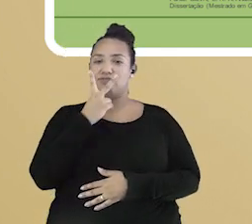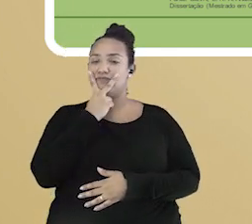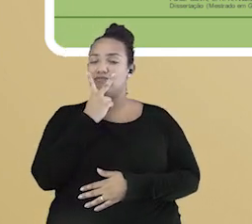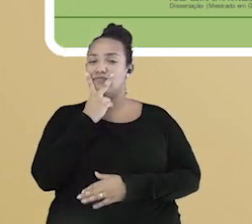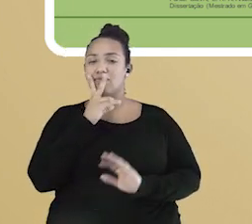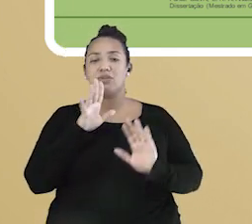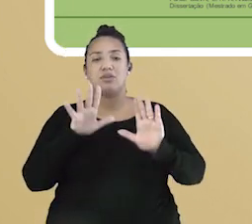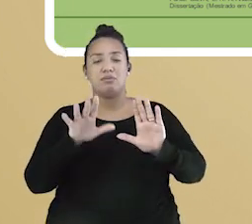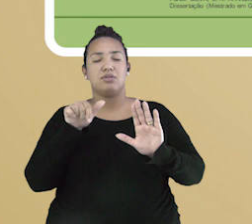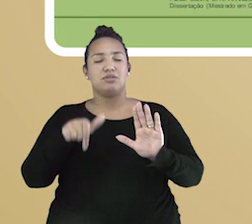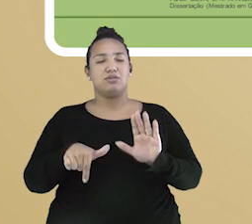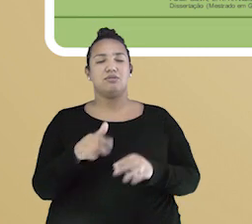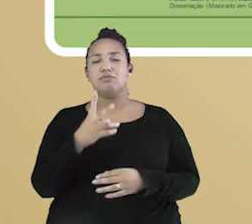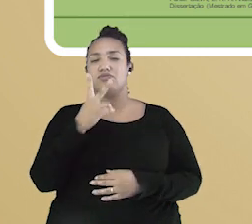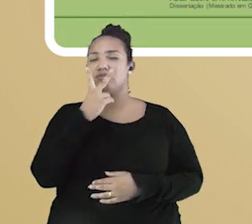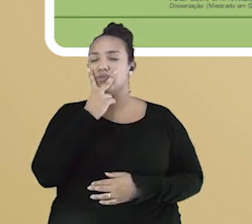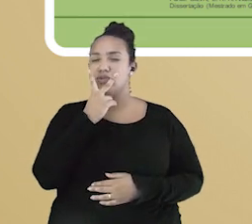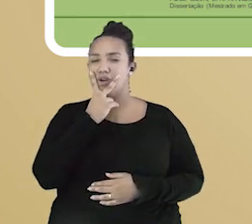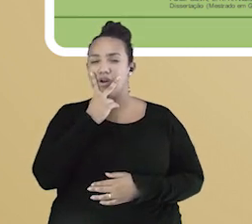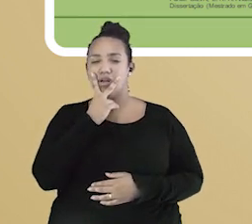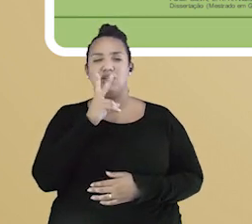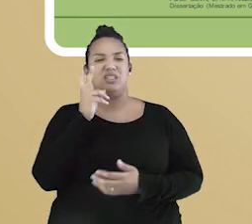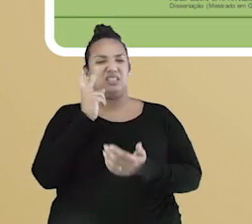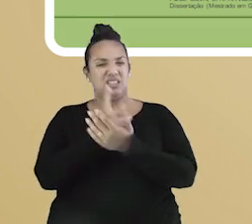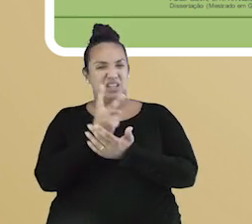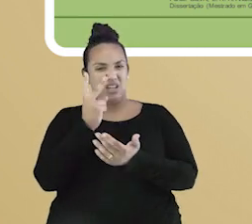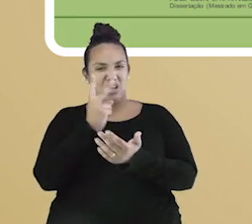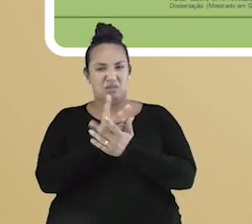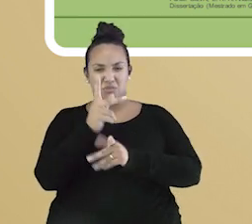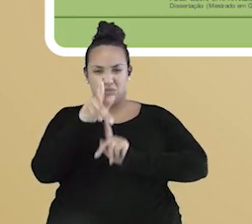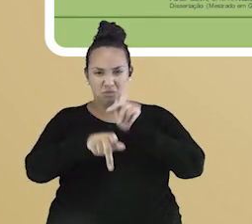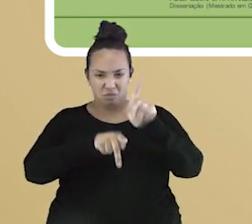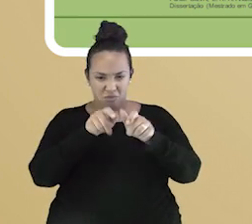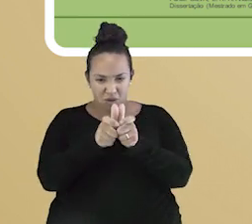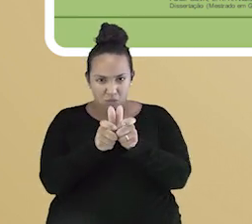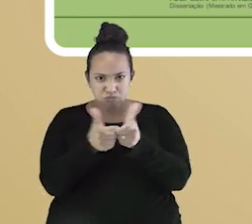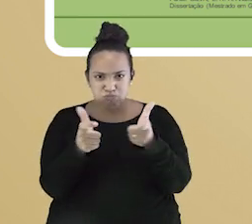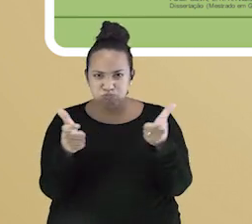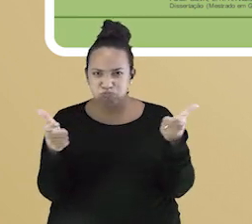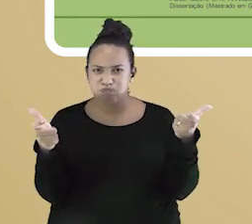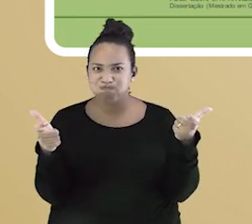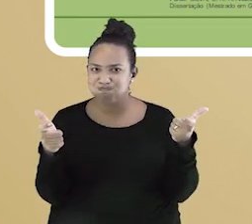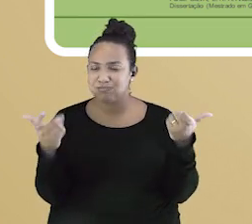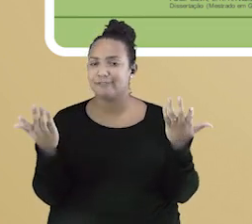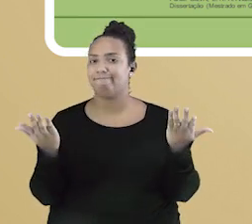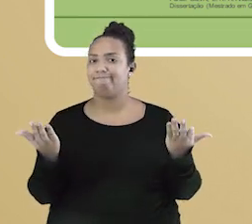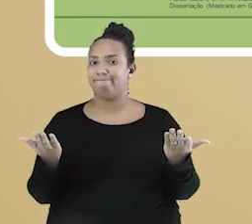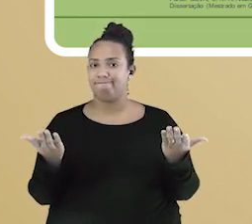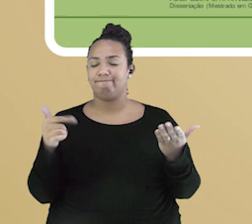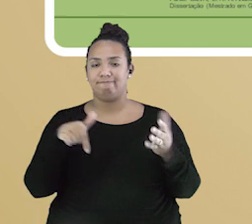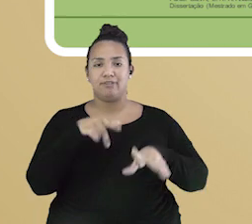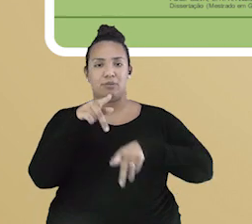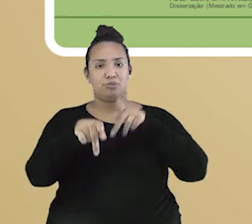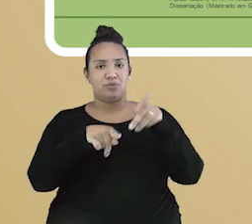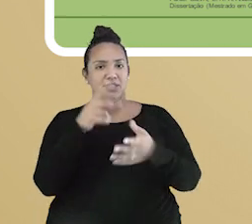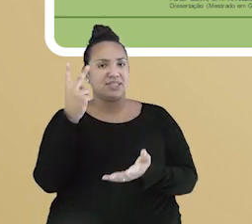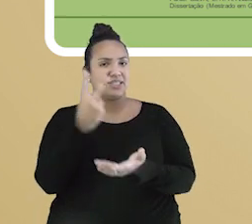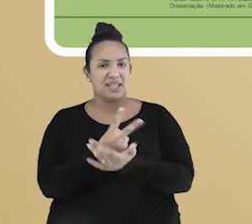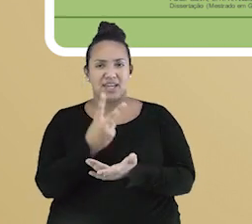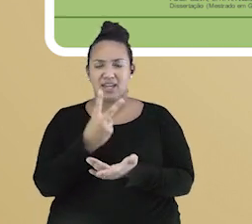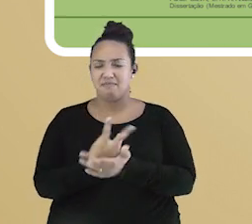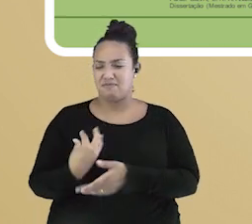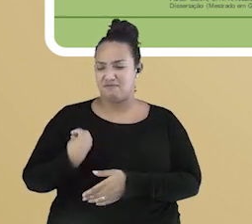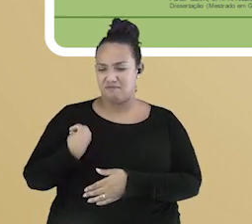região metropolitana da Grande Vitória sempre foi tão populosa como é hoje? Será que a maior parte da população sempre viveu nas